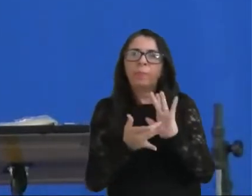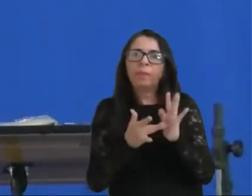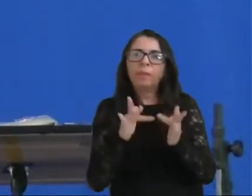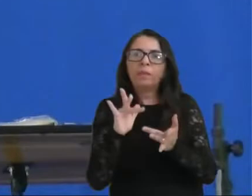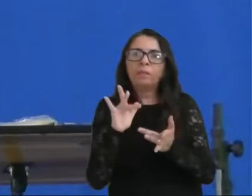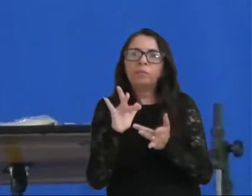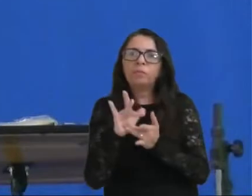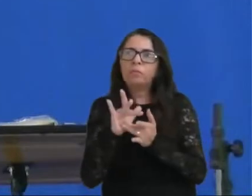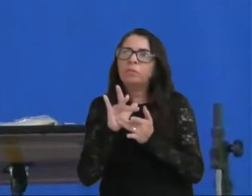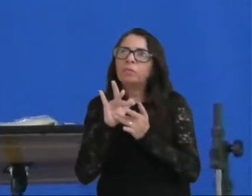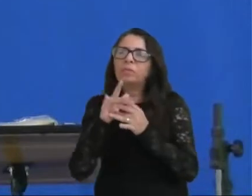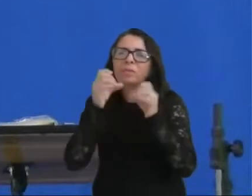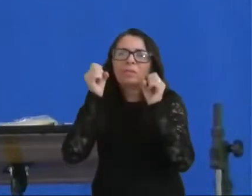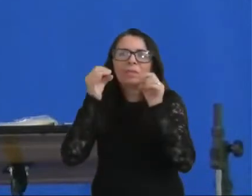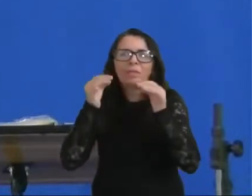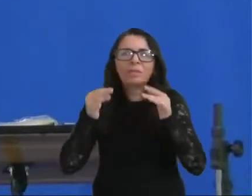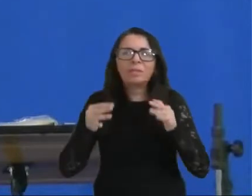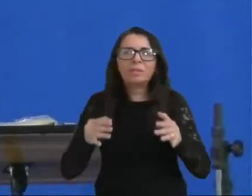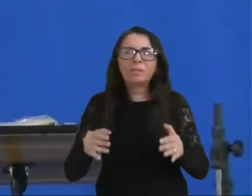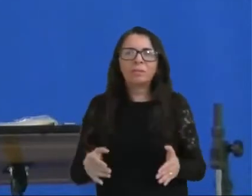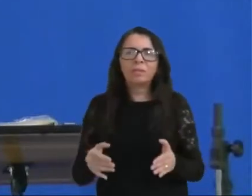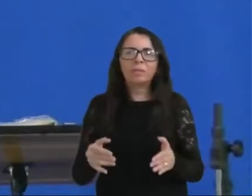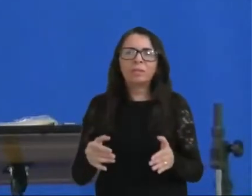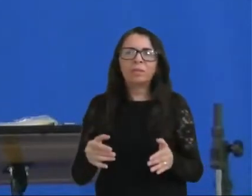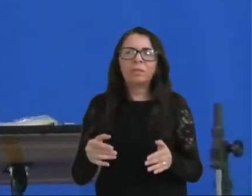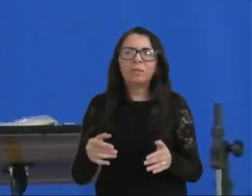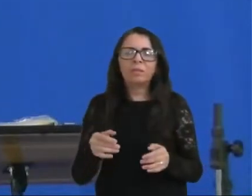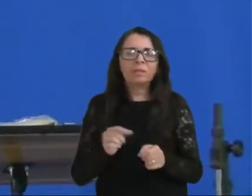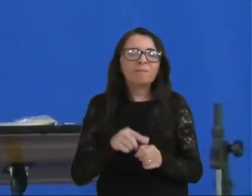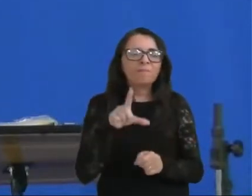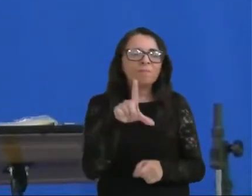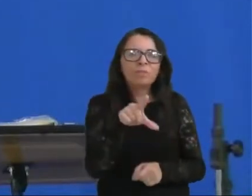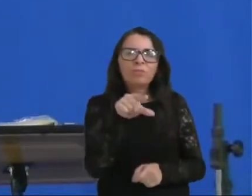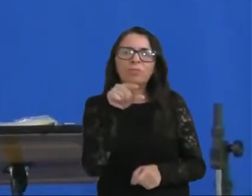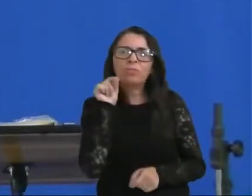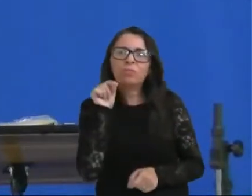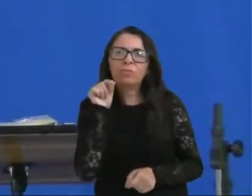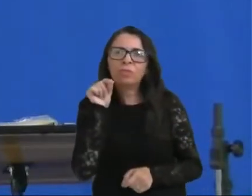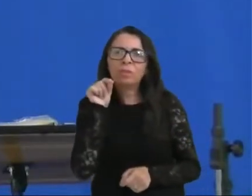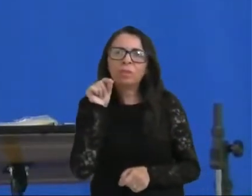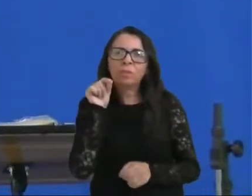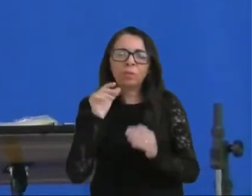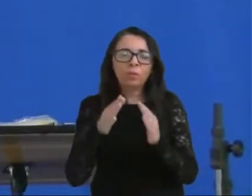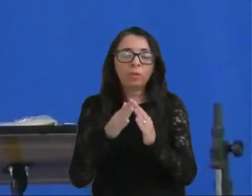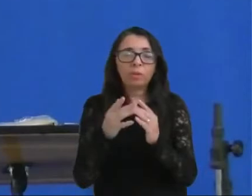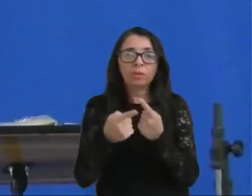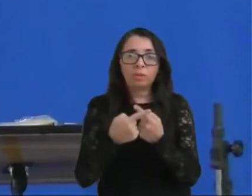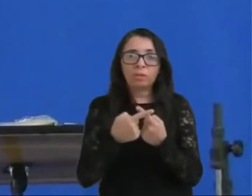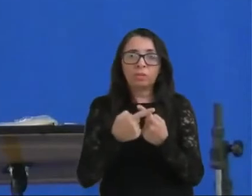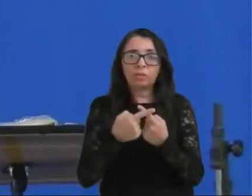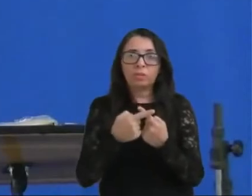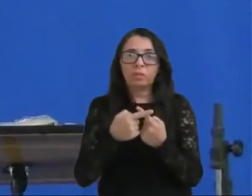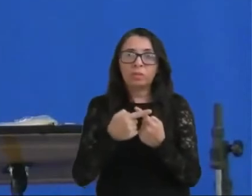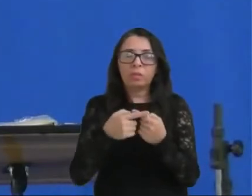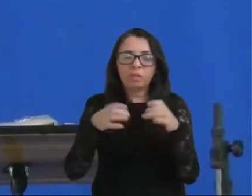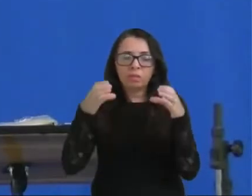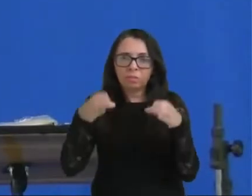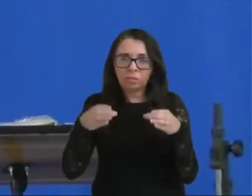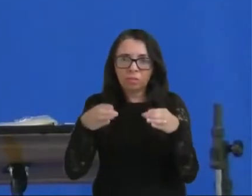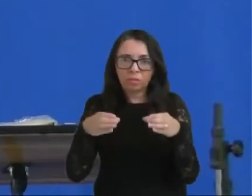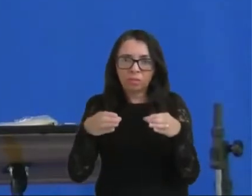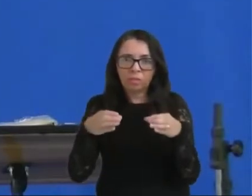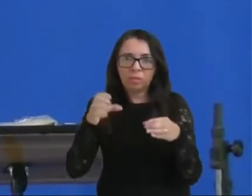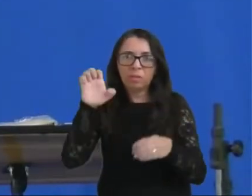entender por que eu escolhi somente essa igreja para falar nessa noite. Diz assim a palavra do Senhor: ao anjo